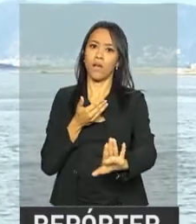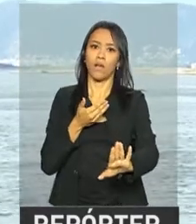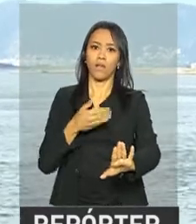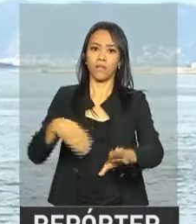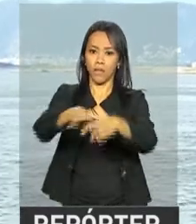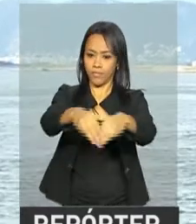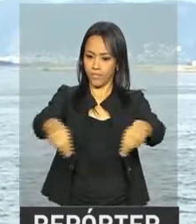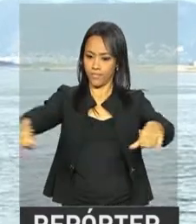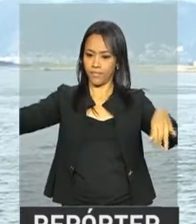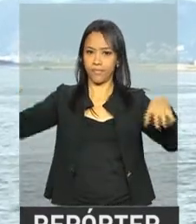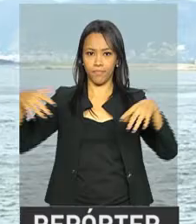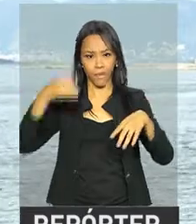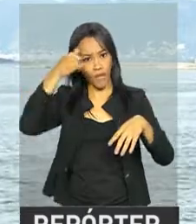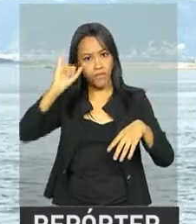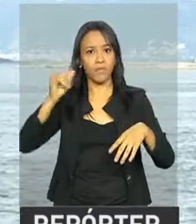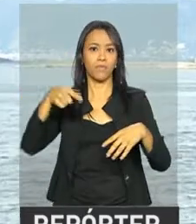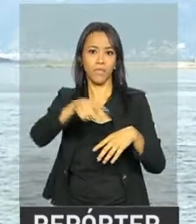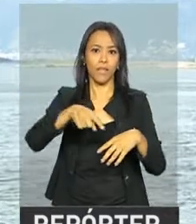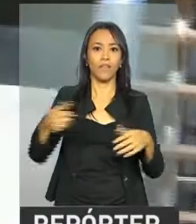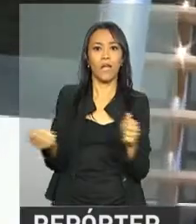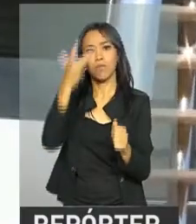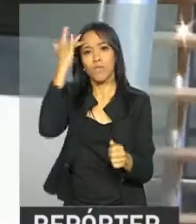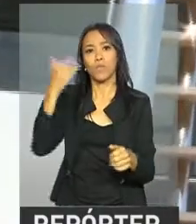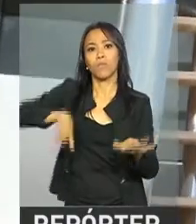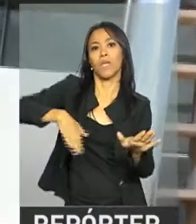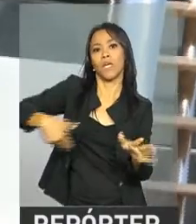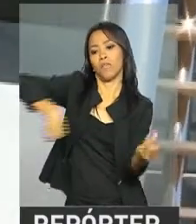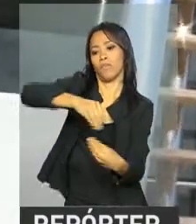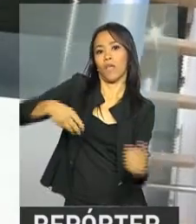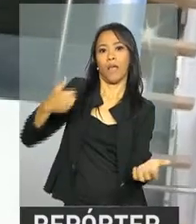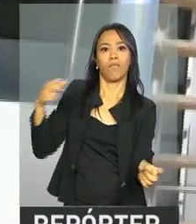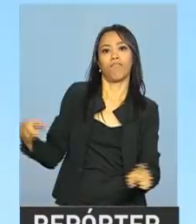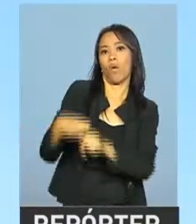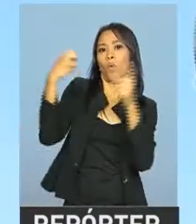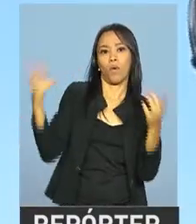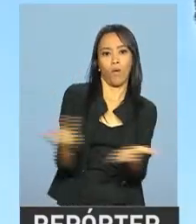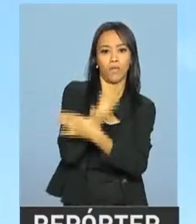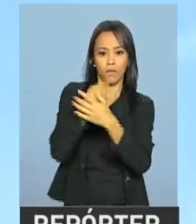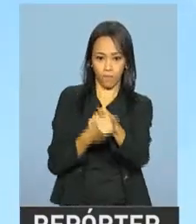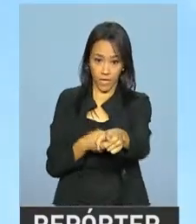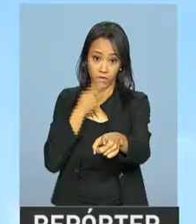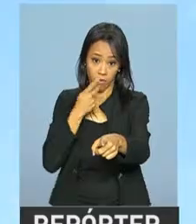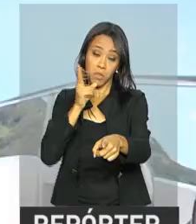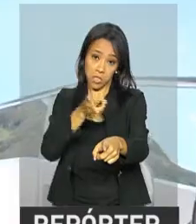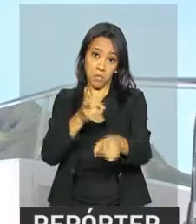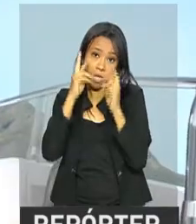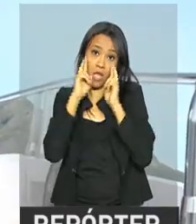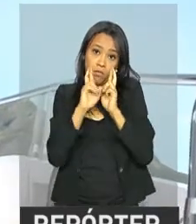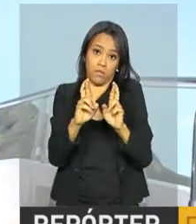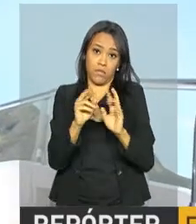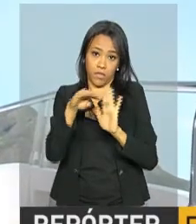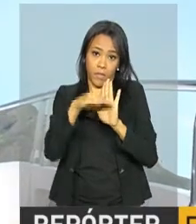ola para que evite o tráfico junto aos banhistas. Este marinheiro garante que está sempre em dia com as obrigações. Quando